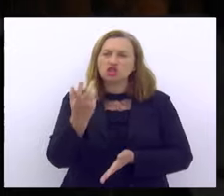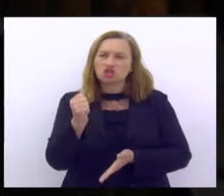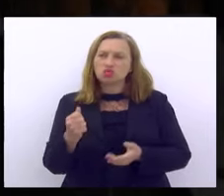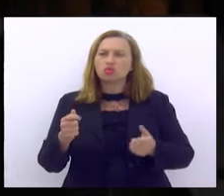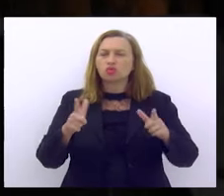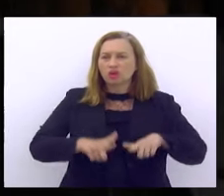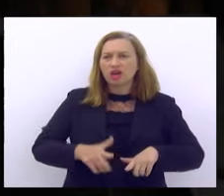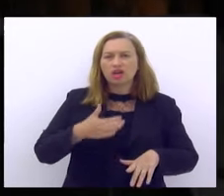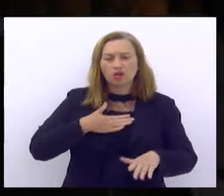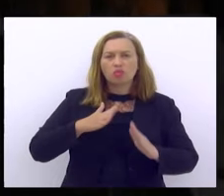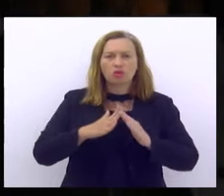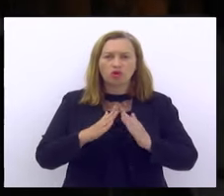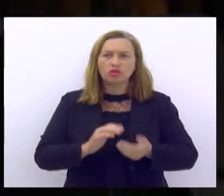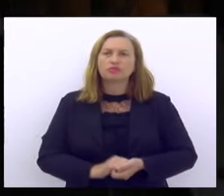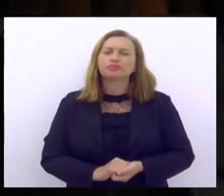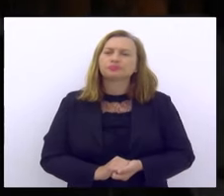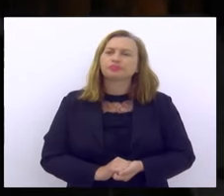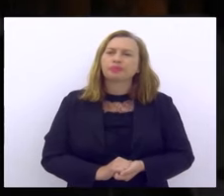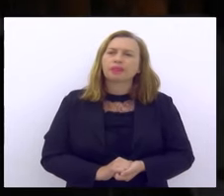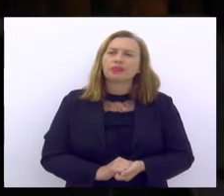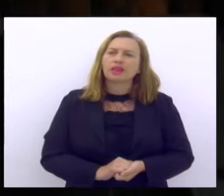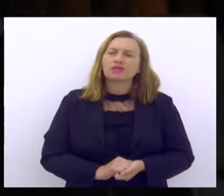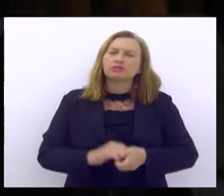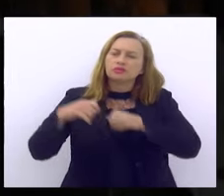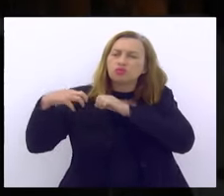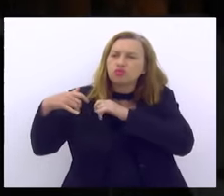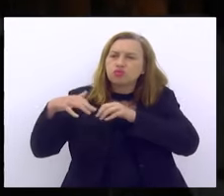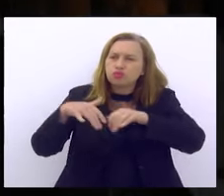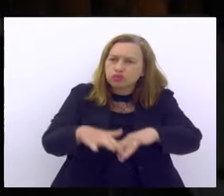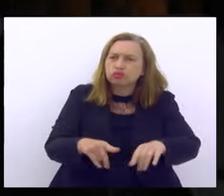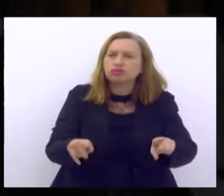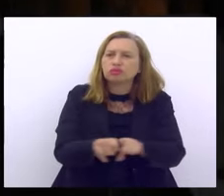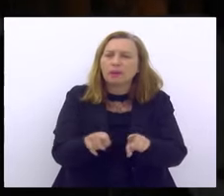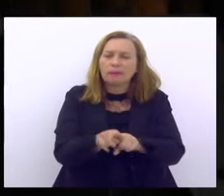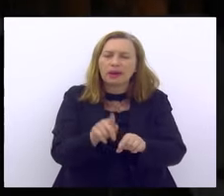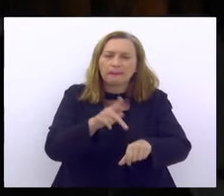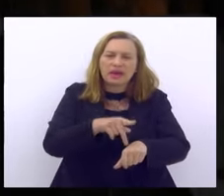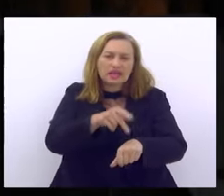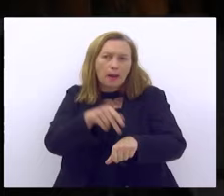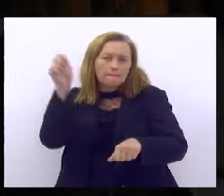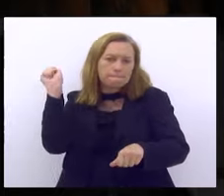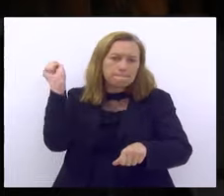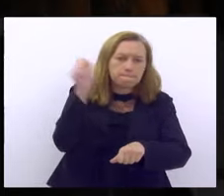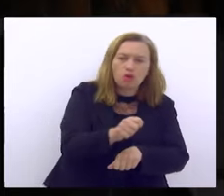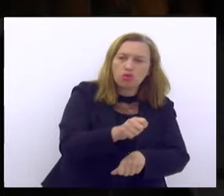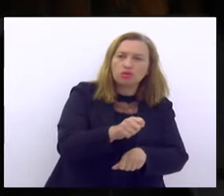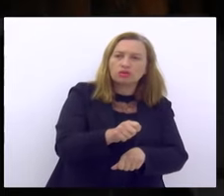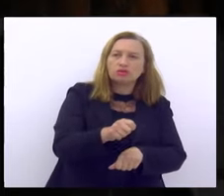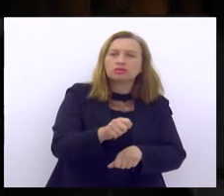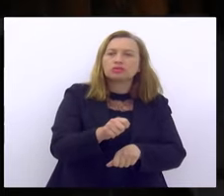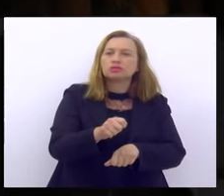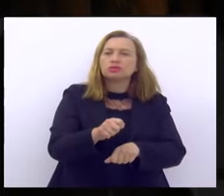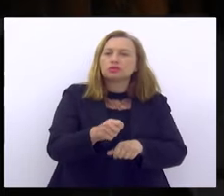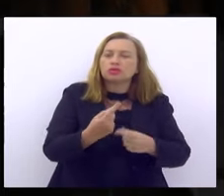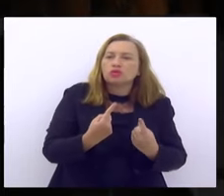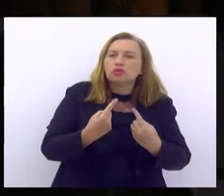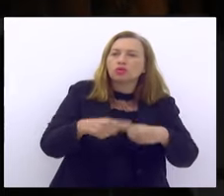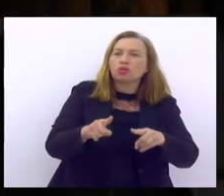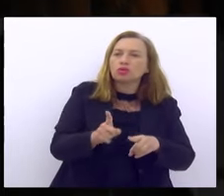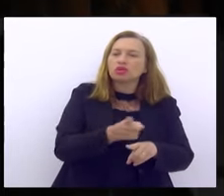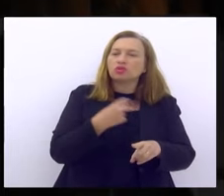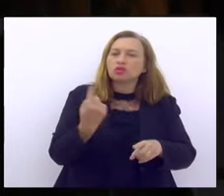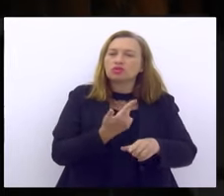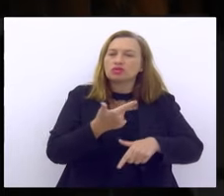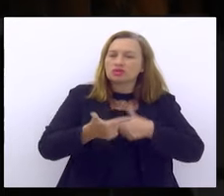onde eu moro, que foi invadido e depredado, num gesto claro de confronto à nossa